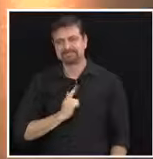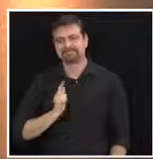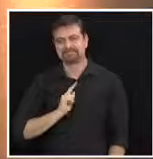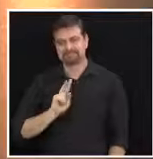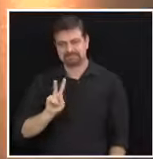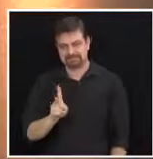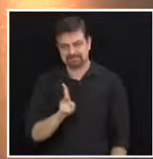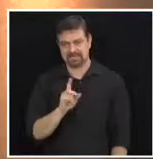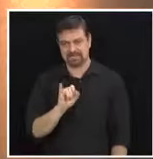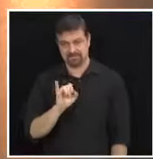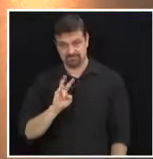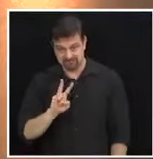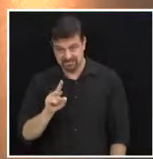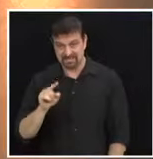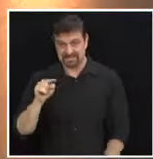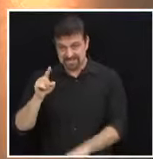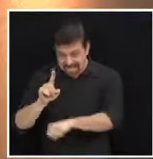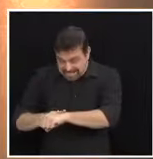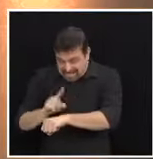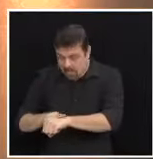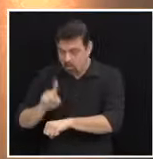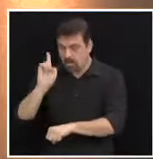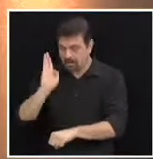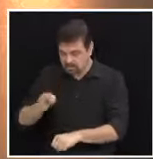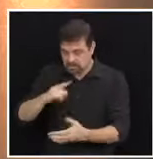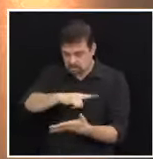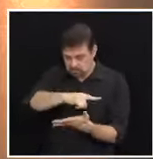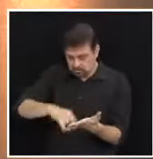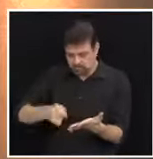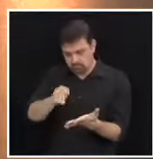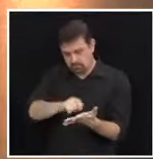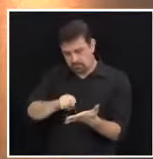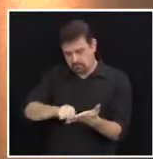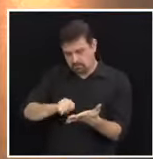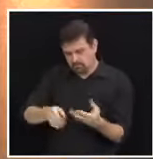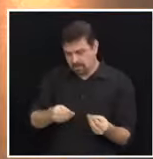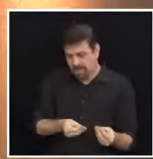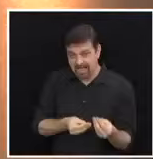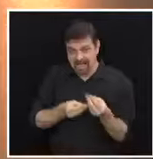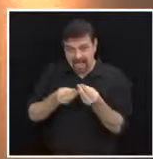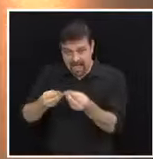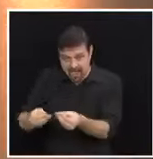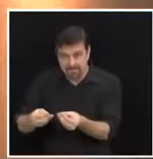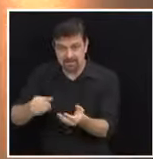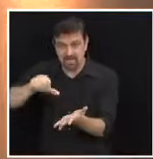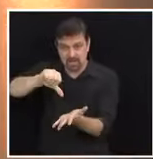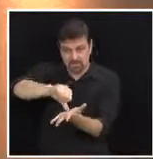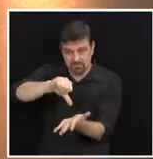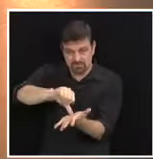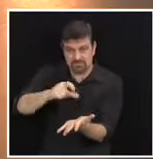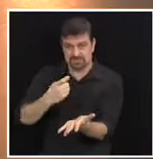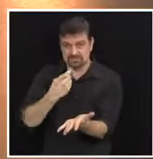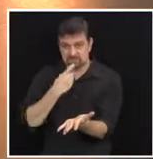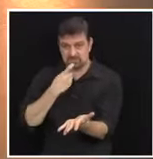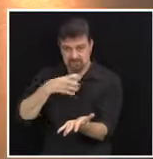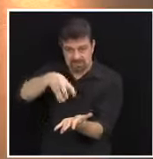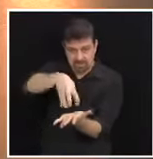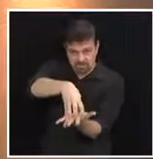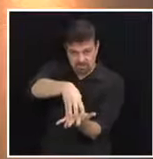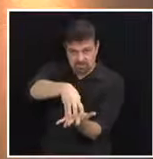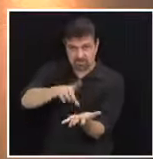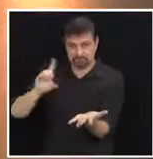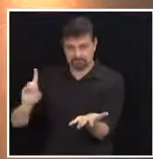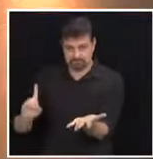ele já recebe ali na hora o encaminhamento e ele é encaminhado para o centro de referência, no centro de Campinas, onde aí ele